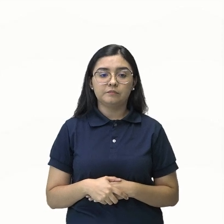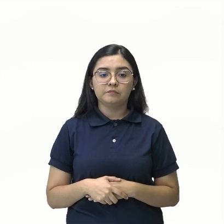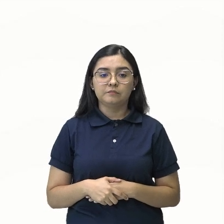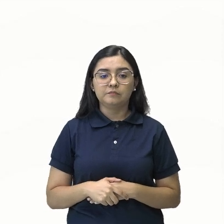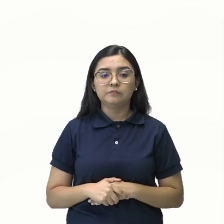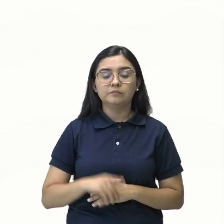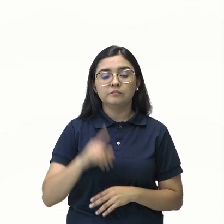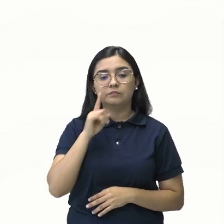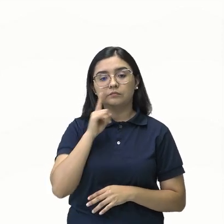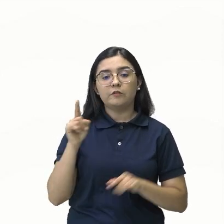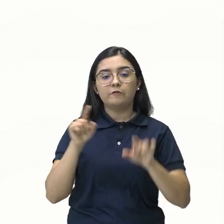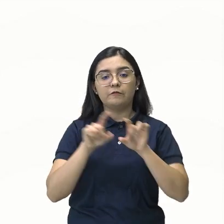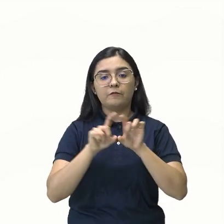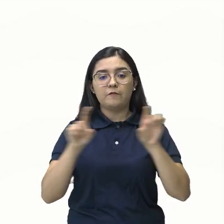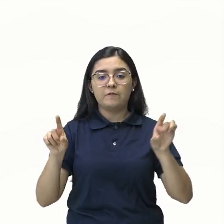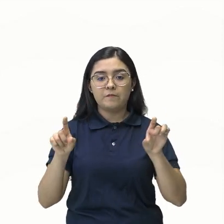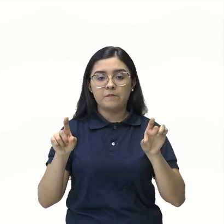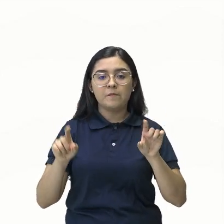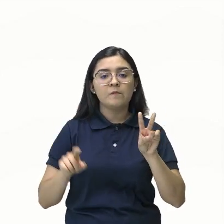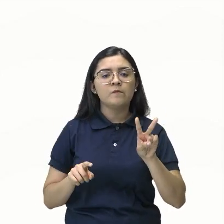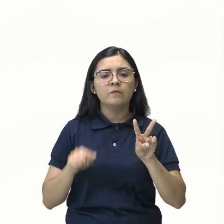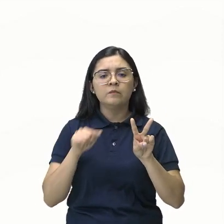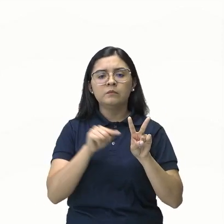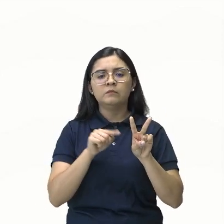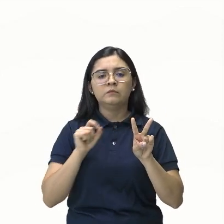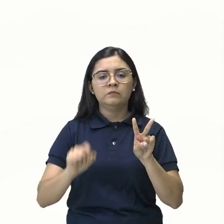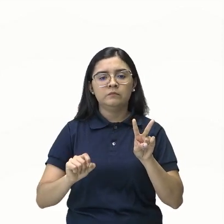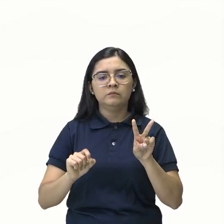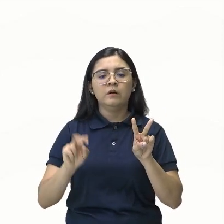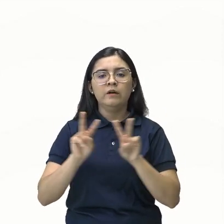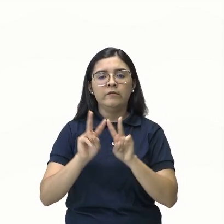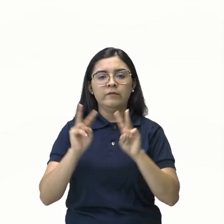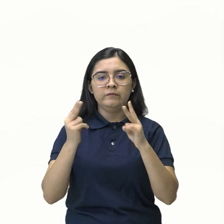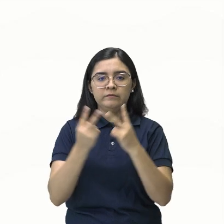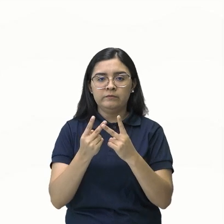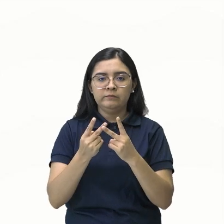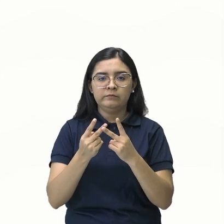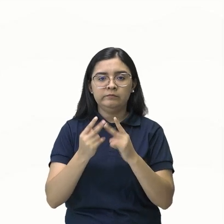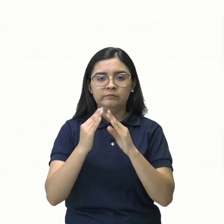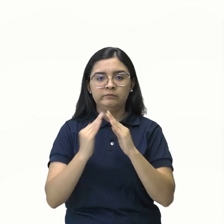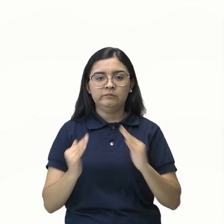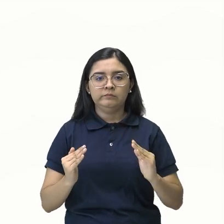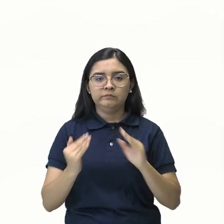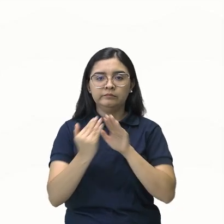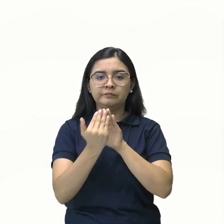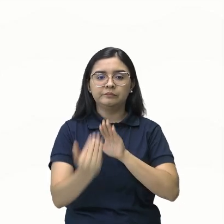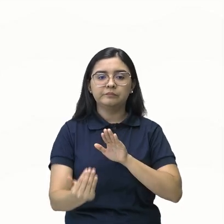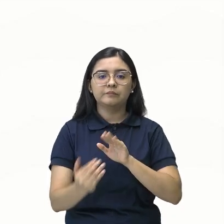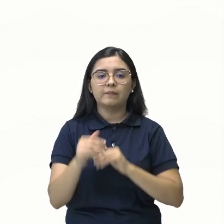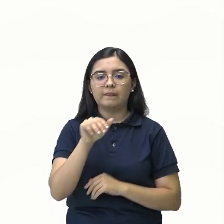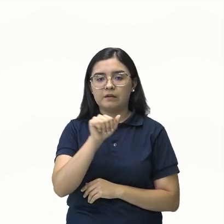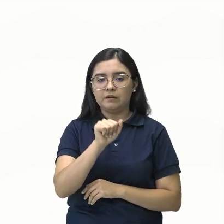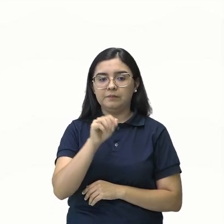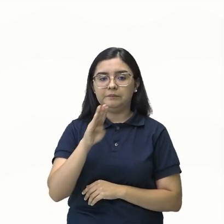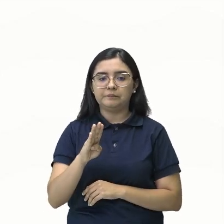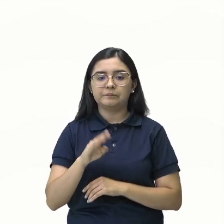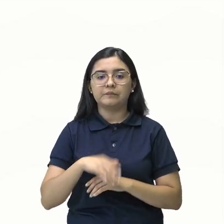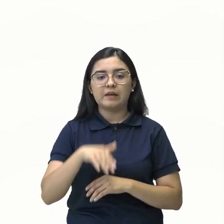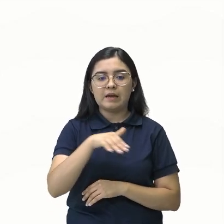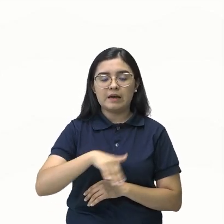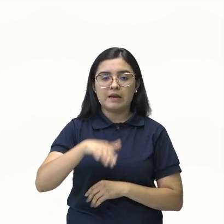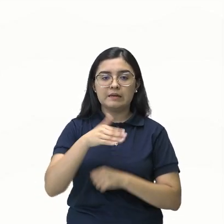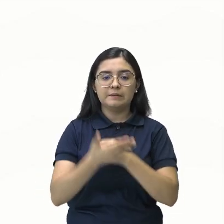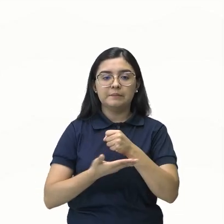Então, aqui é a nossa fórmula, né? O V é o volume da nossa pirâmide, o nosso AB é a nossa área da